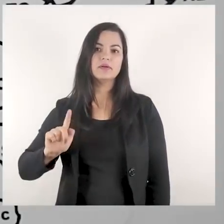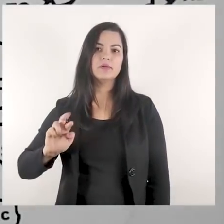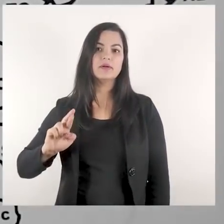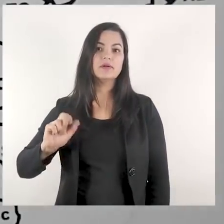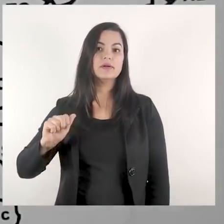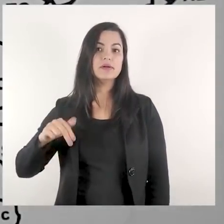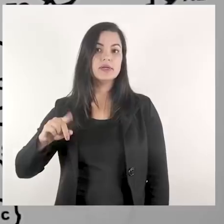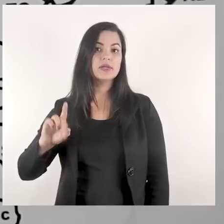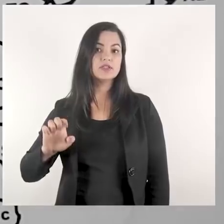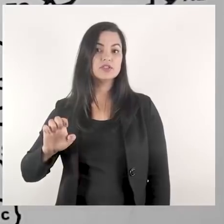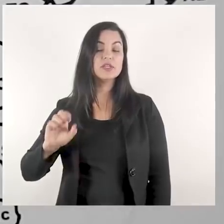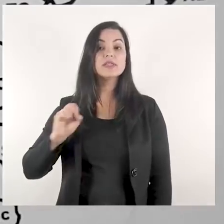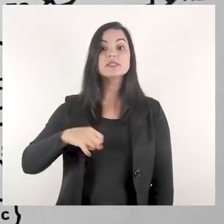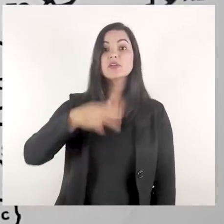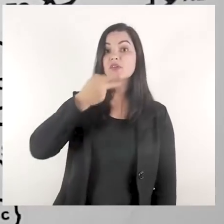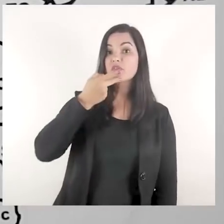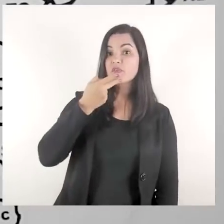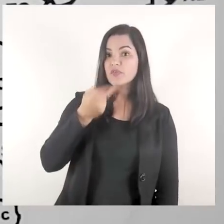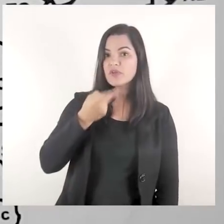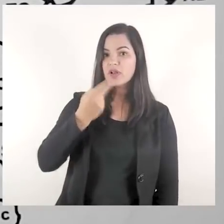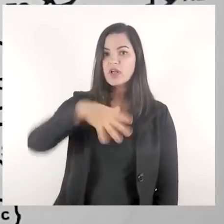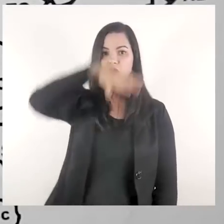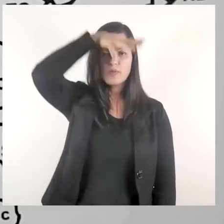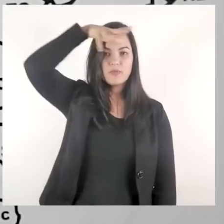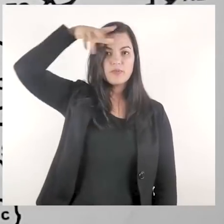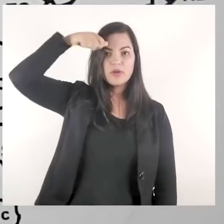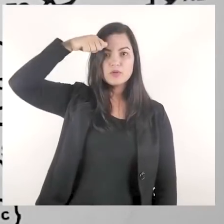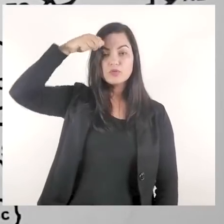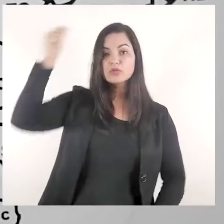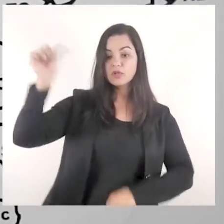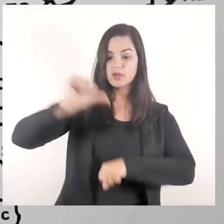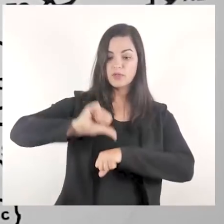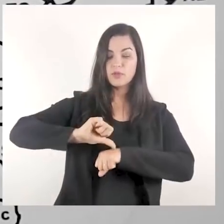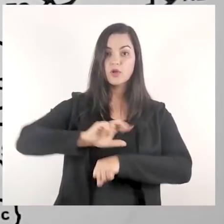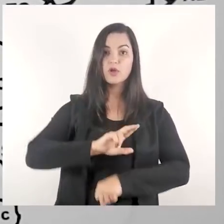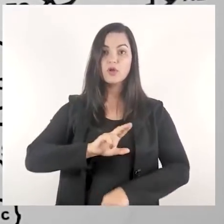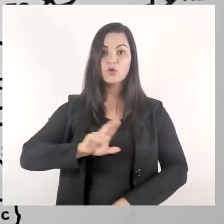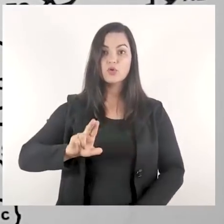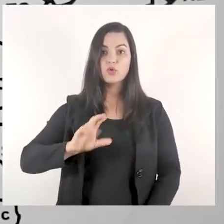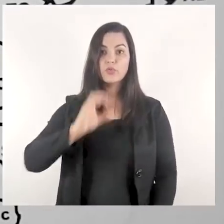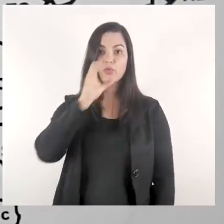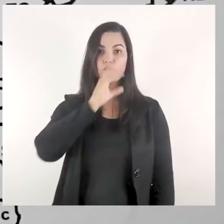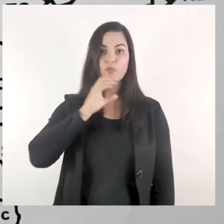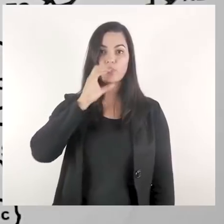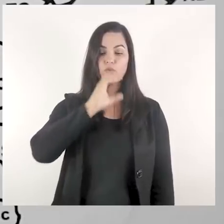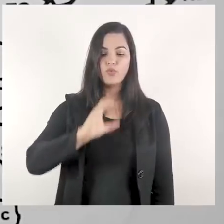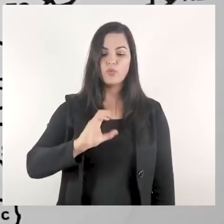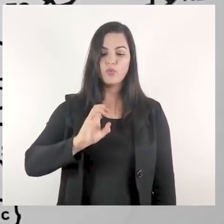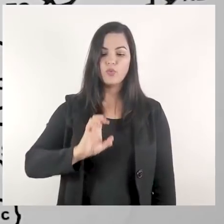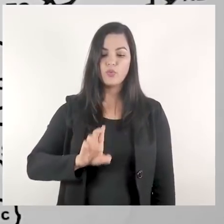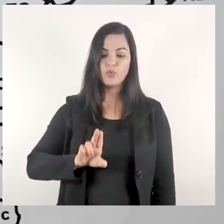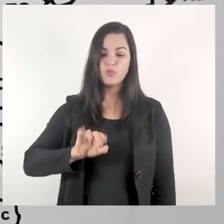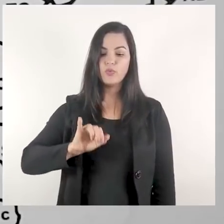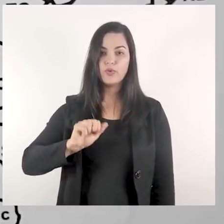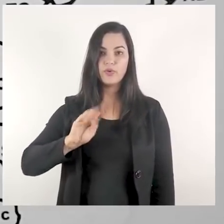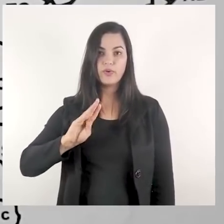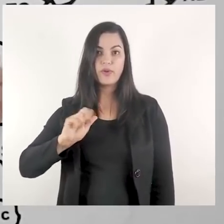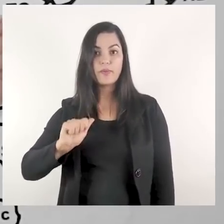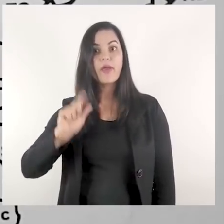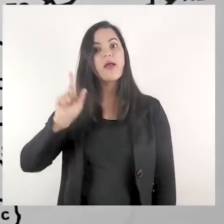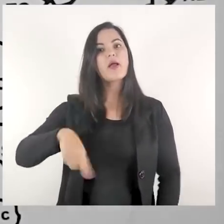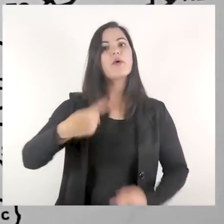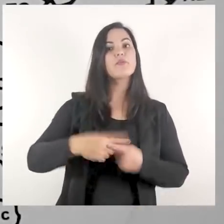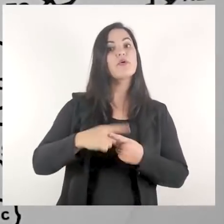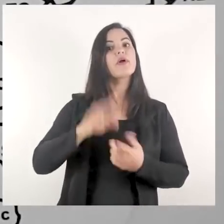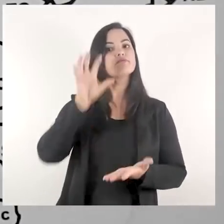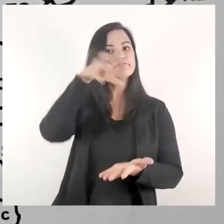nós falamos que em Mato Grosso a capital é Cuiabá, é porque em Cuiabá está a sede do governo